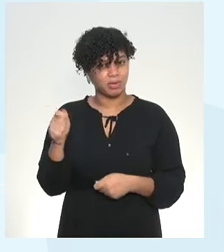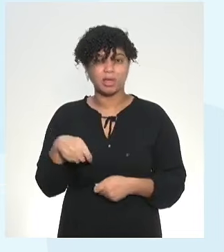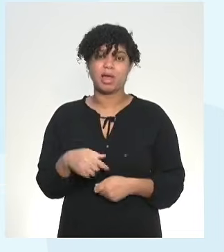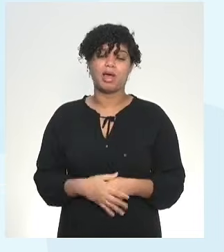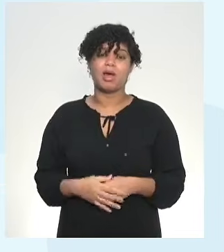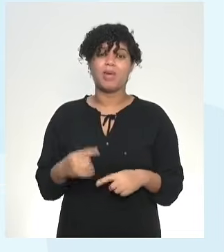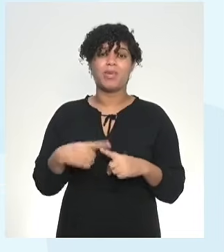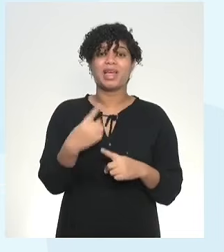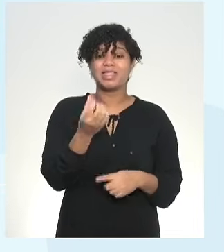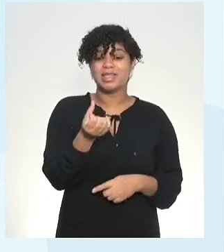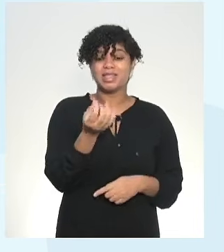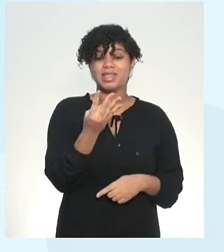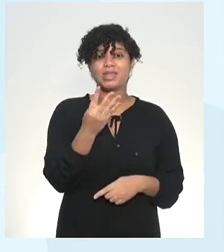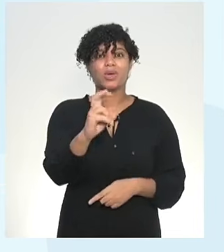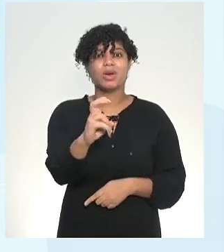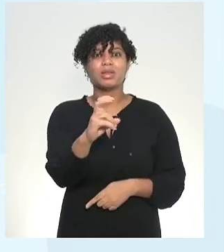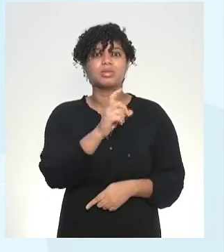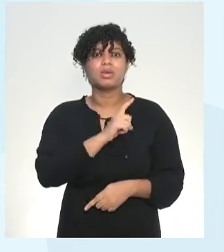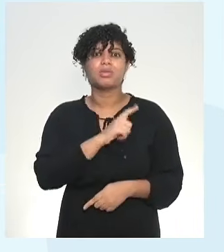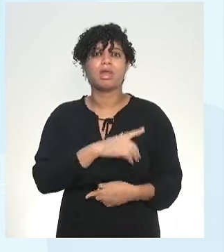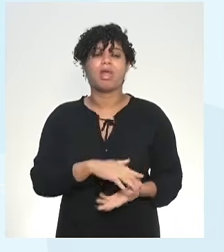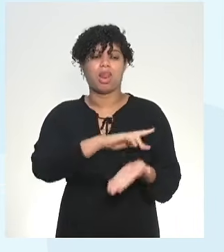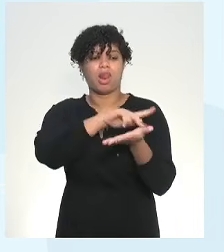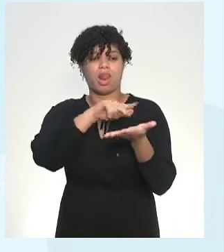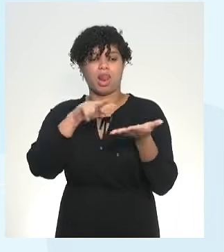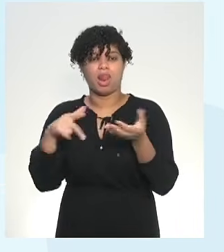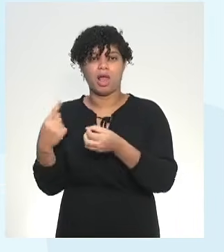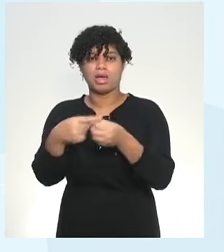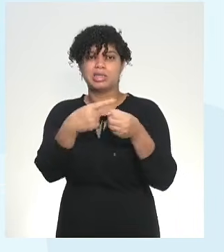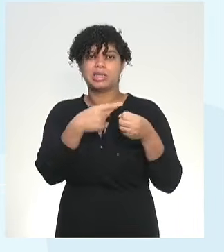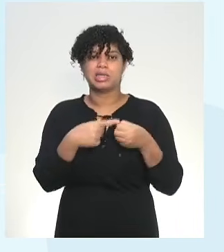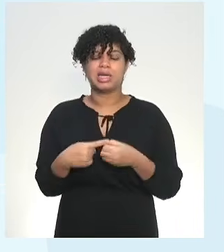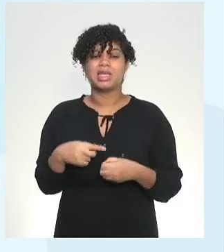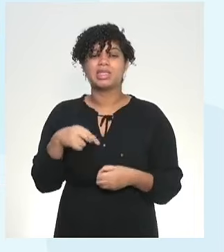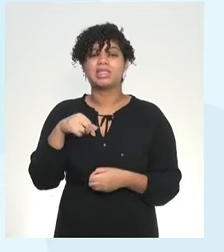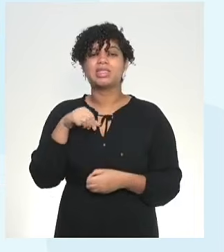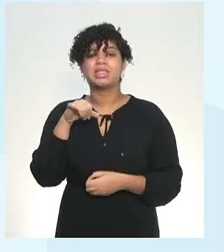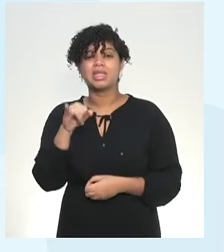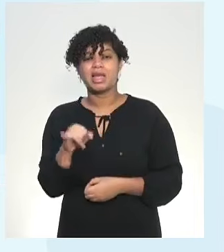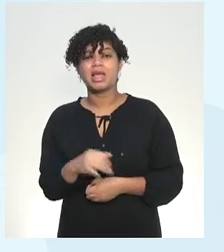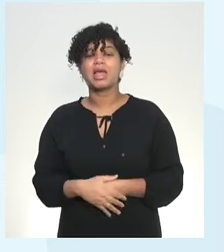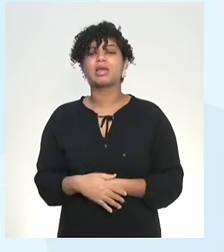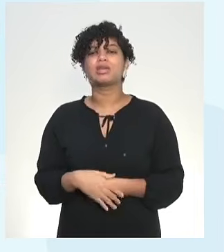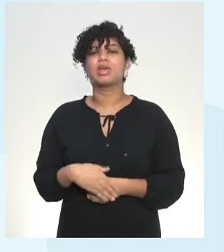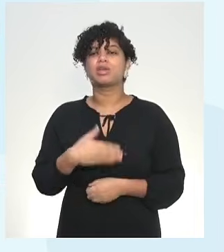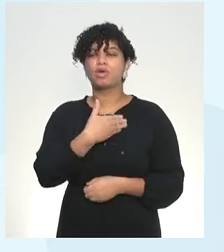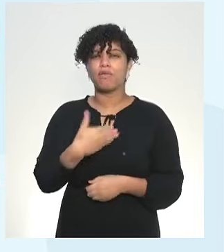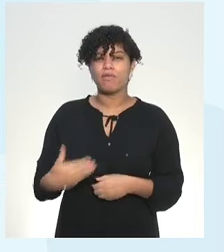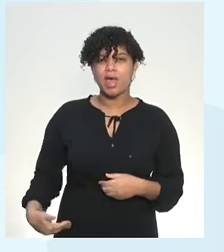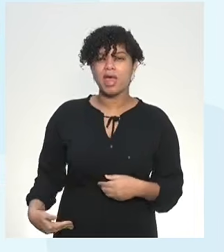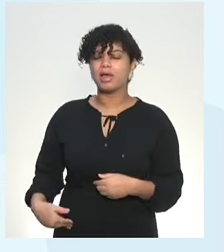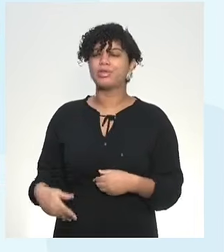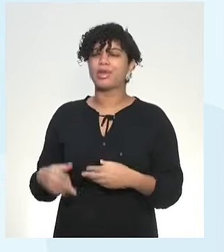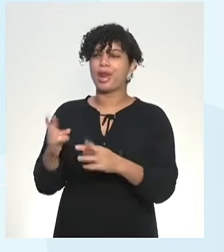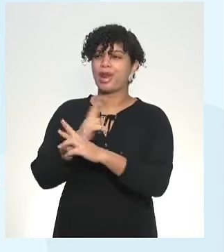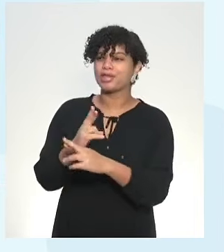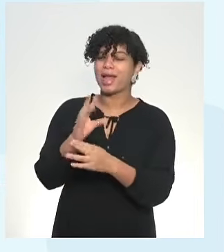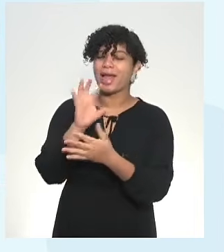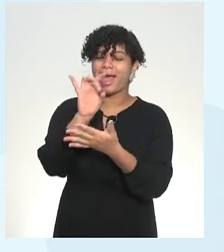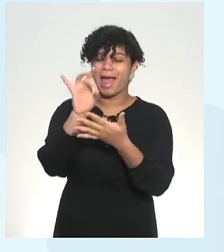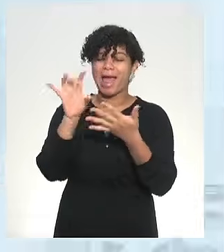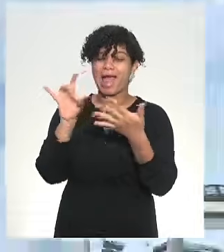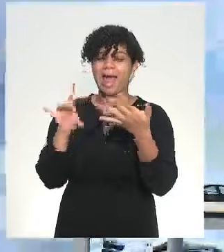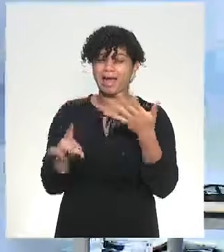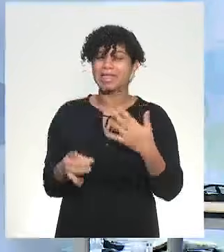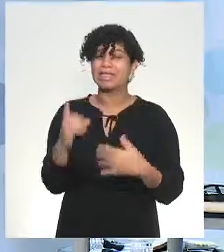são 645 municípios. Então, se fosse relacionar com o governo de São Paulo, relacionar cada uma delas,